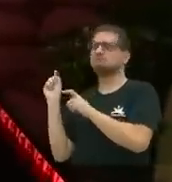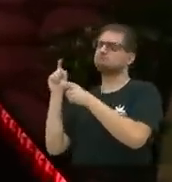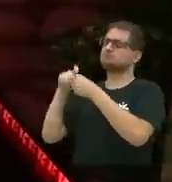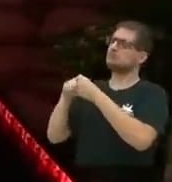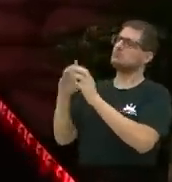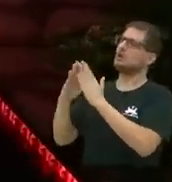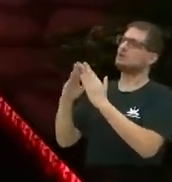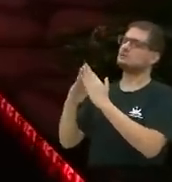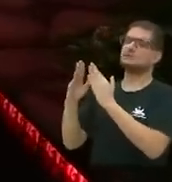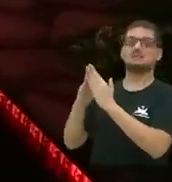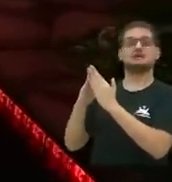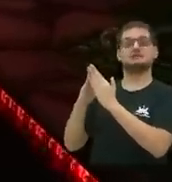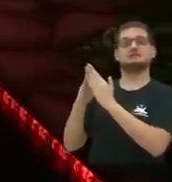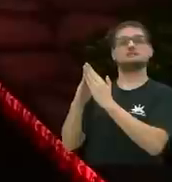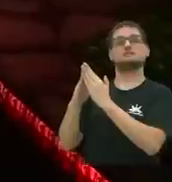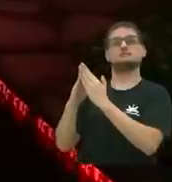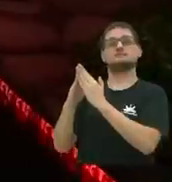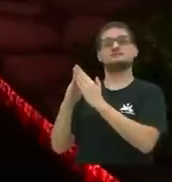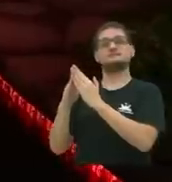casa,